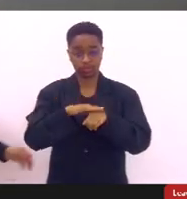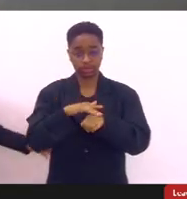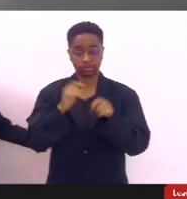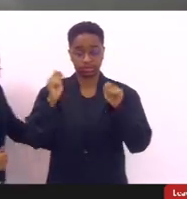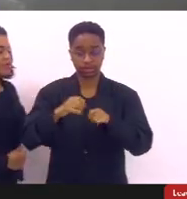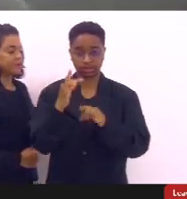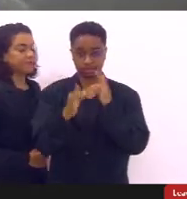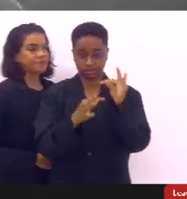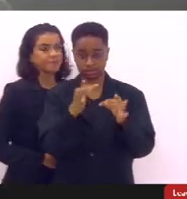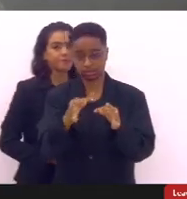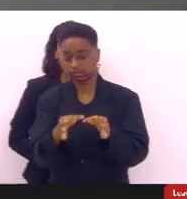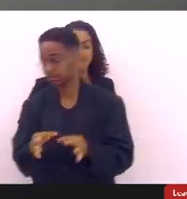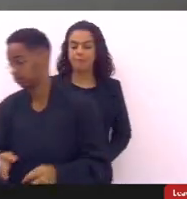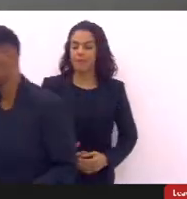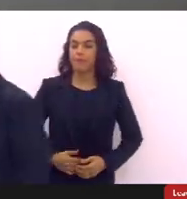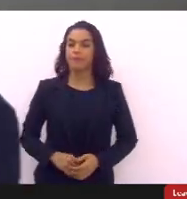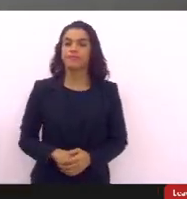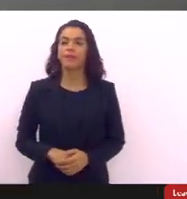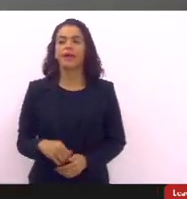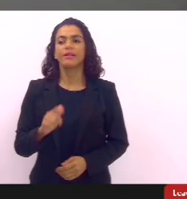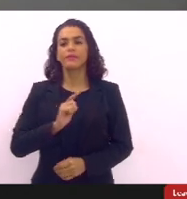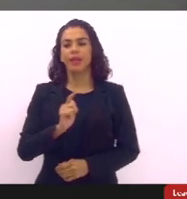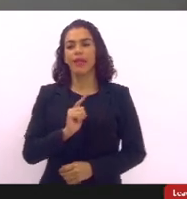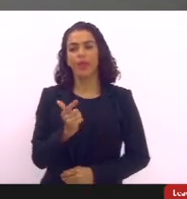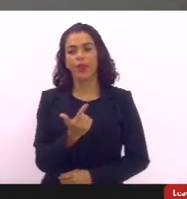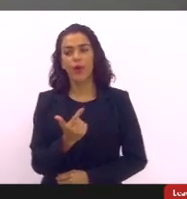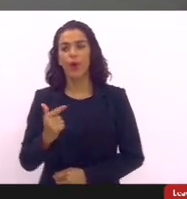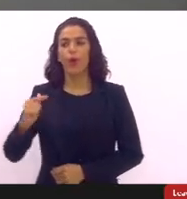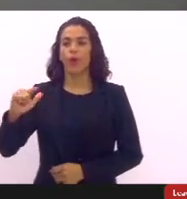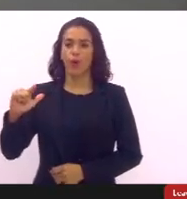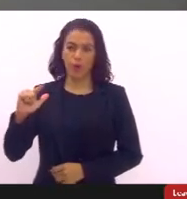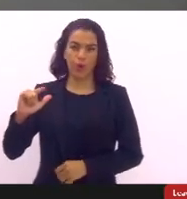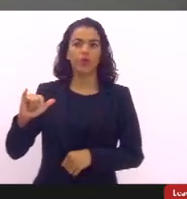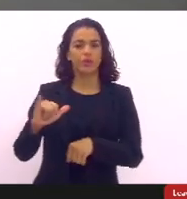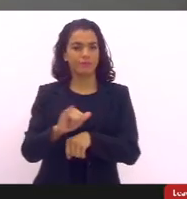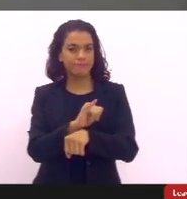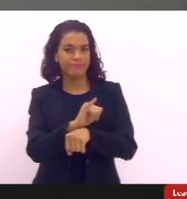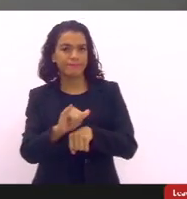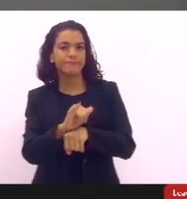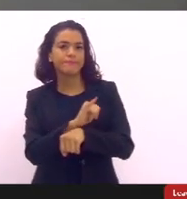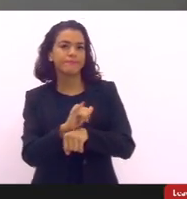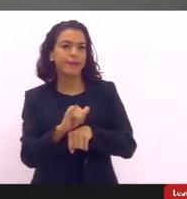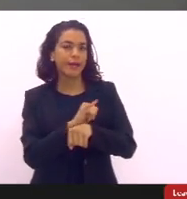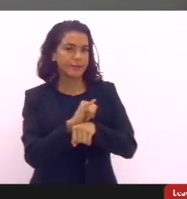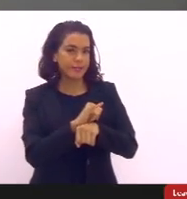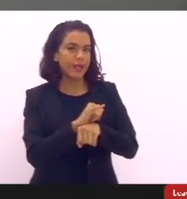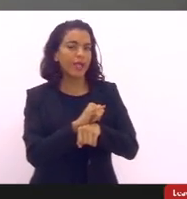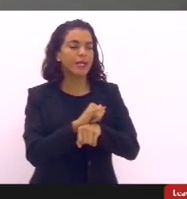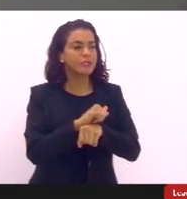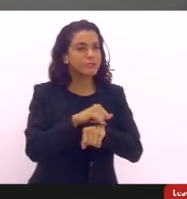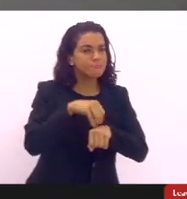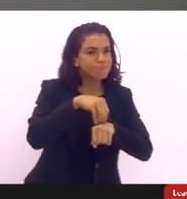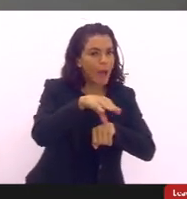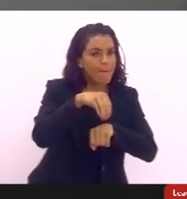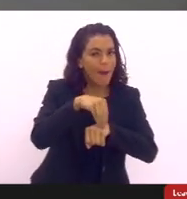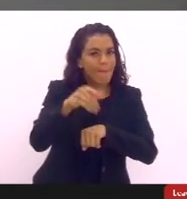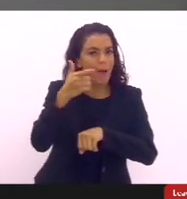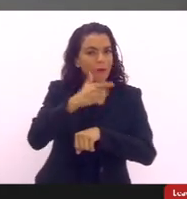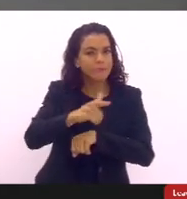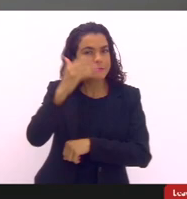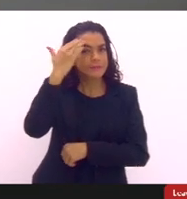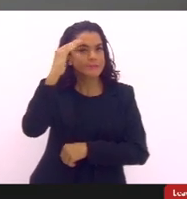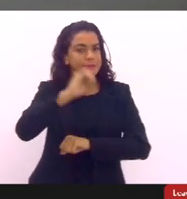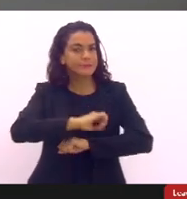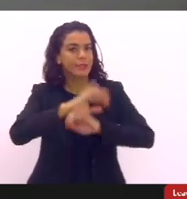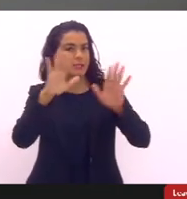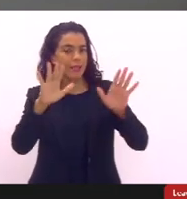está acontecendo hoje, tem outra maneira de fazê-los entender, é que essa doença está saindo da